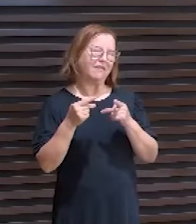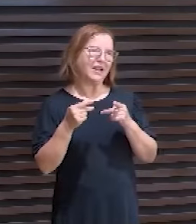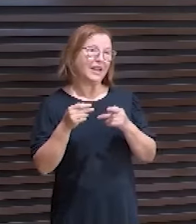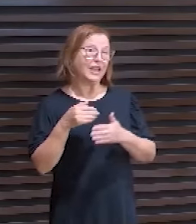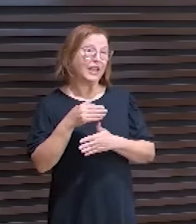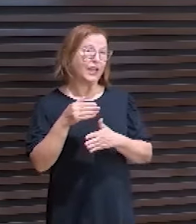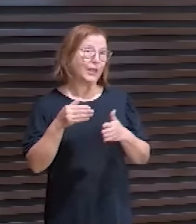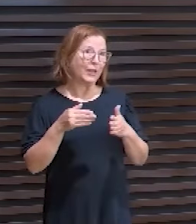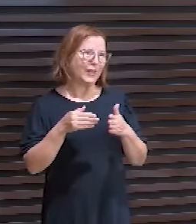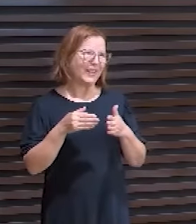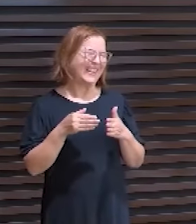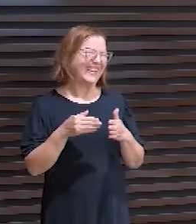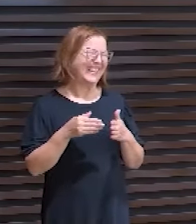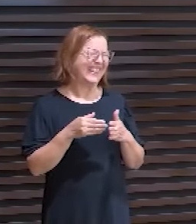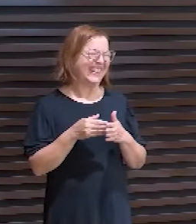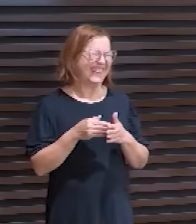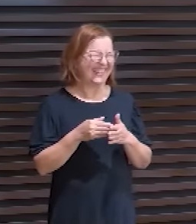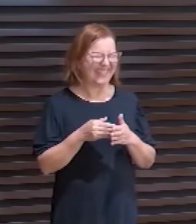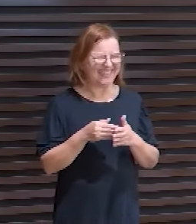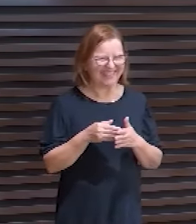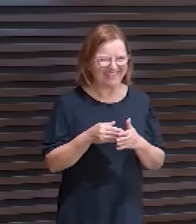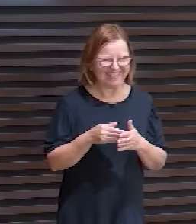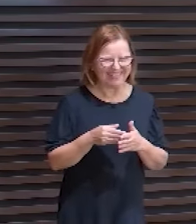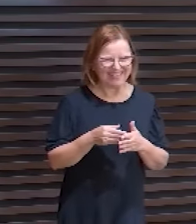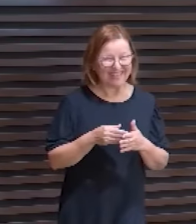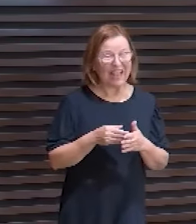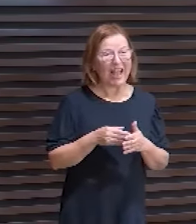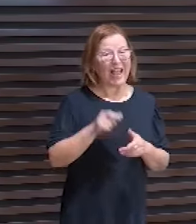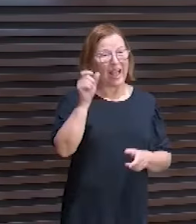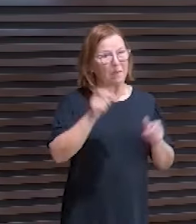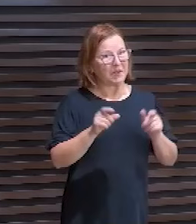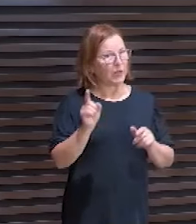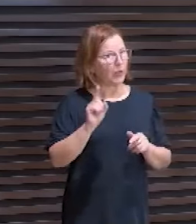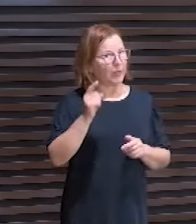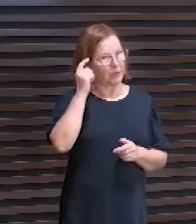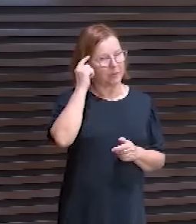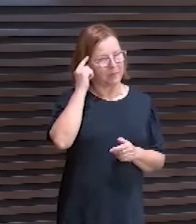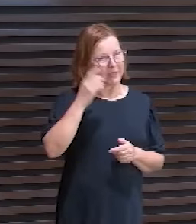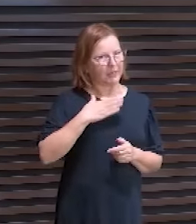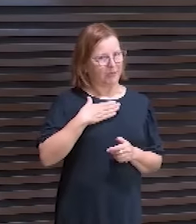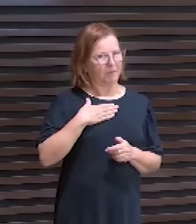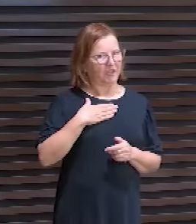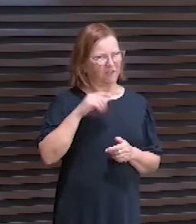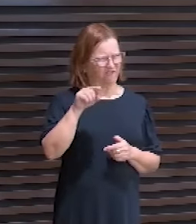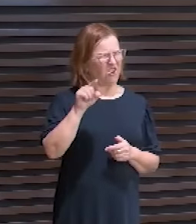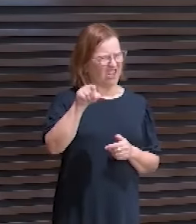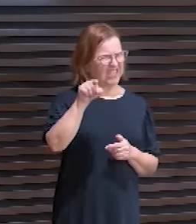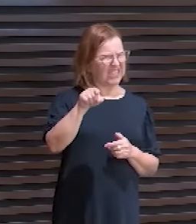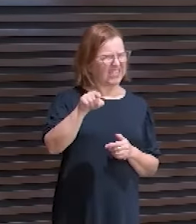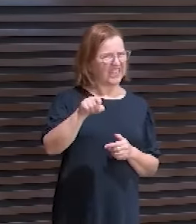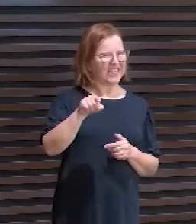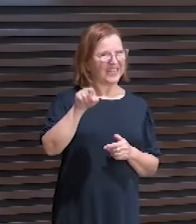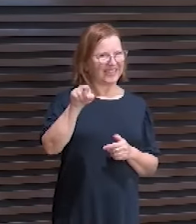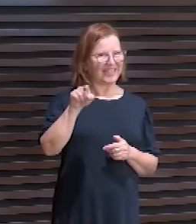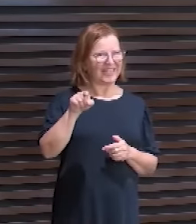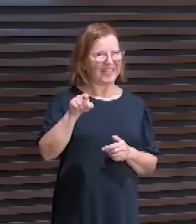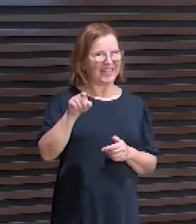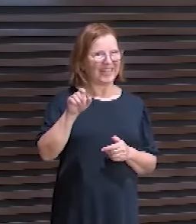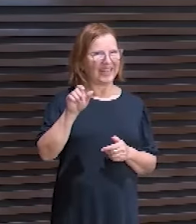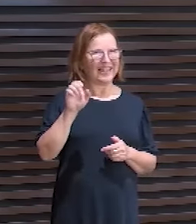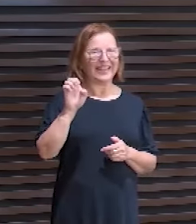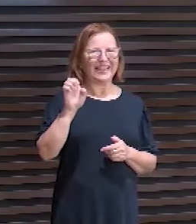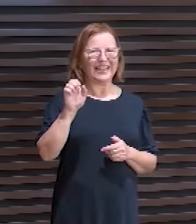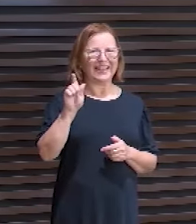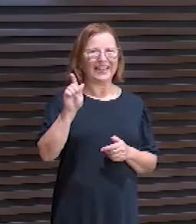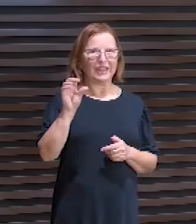pensa em mim se você não pensa em mim você é egoísta é uma brincadeira mas o egoísmo é aquele